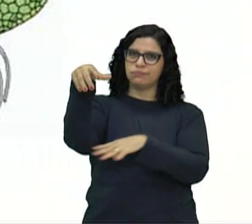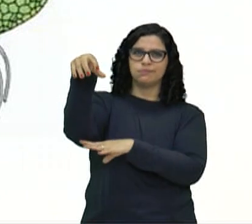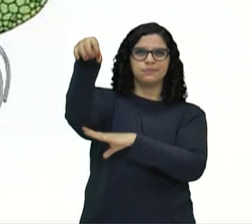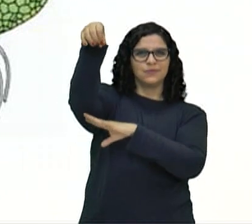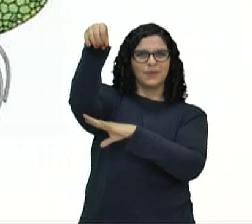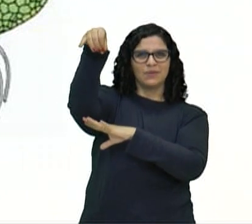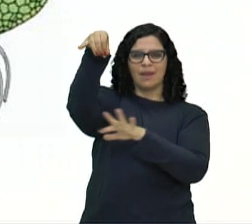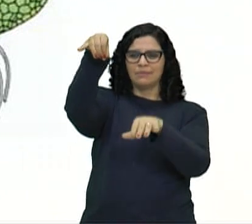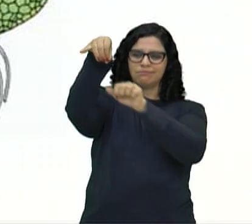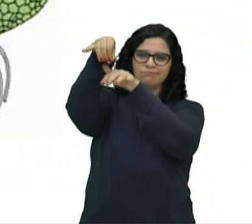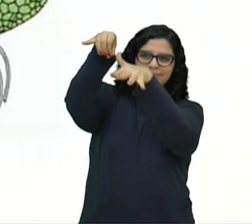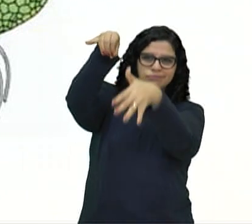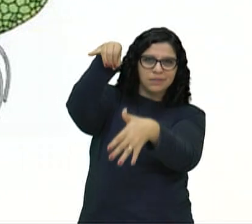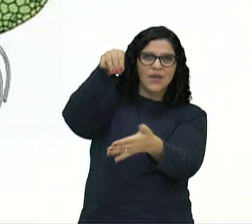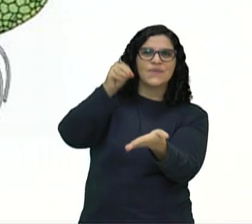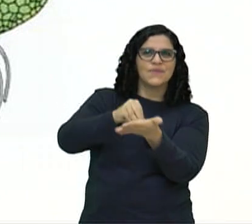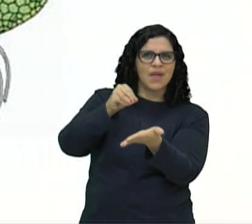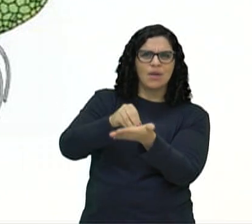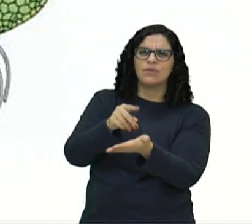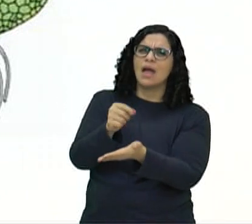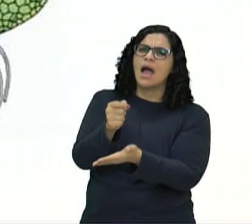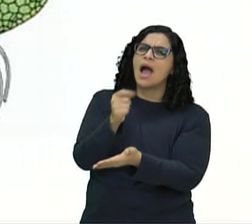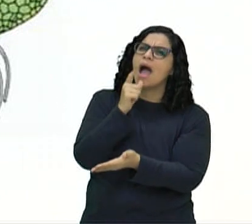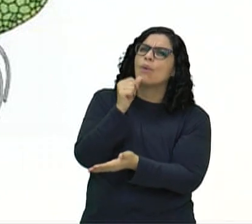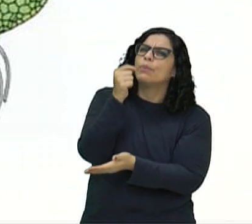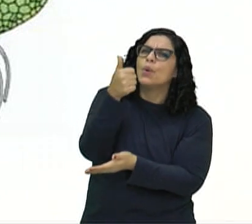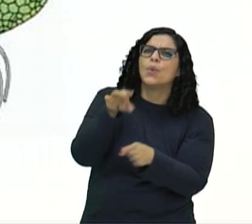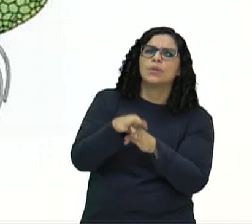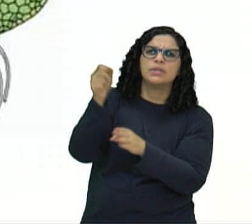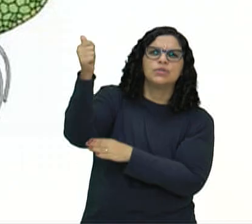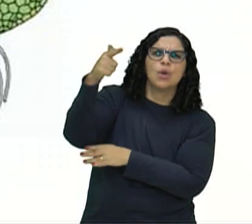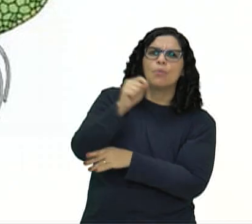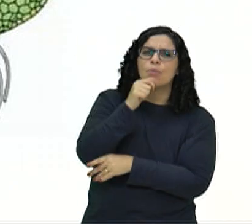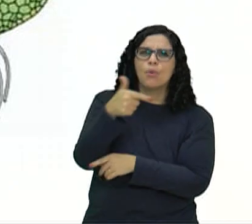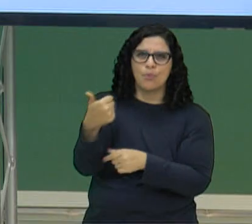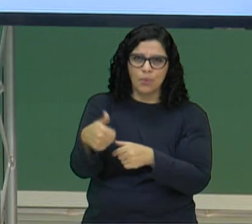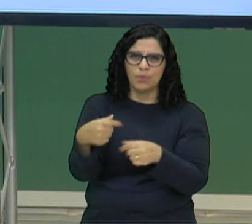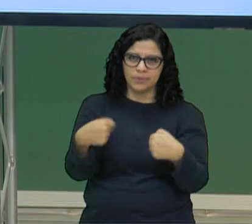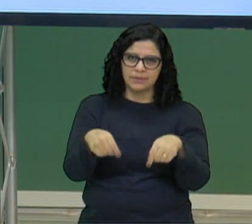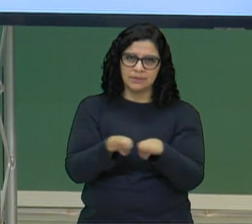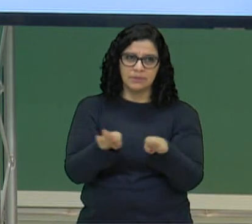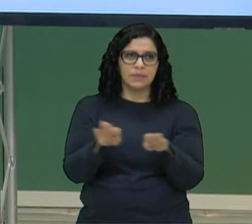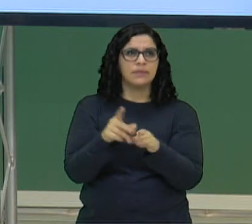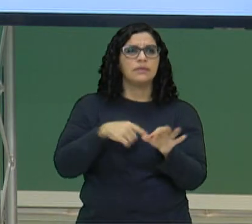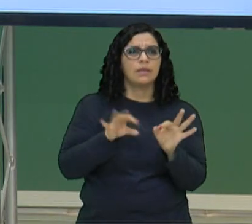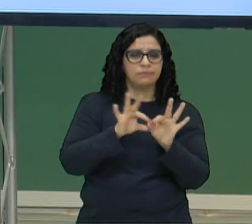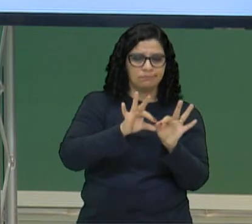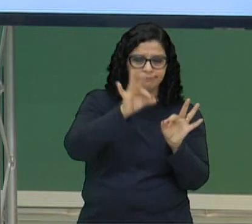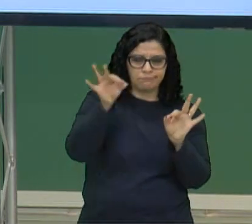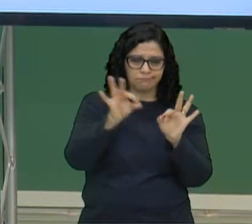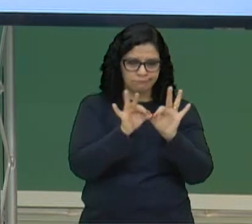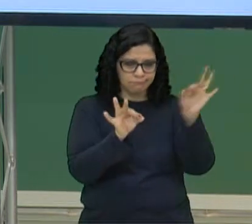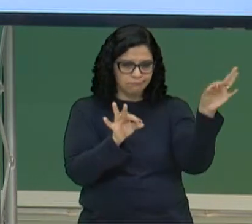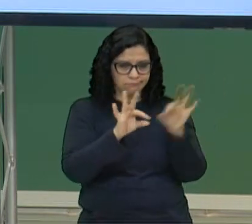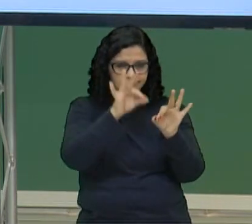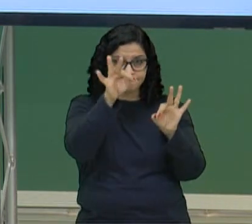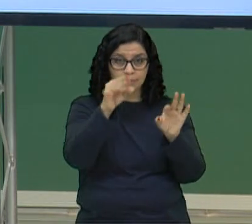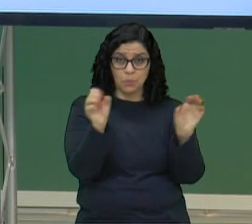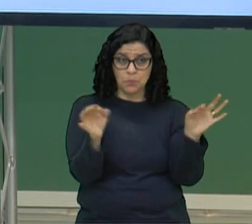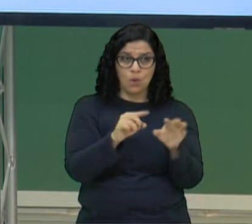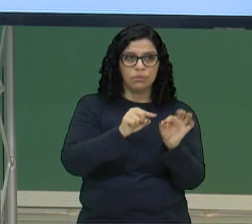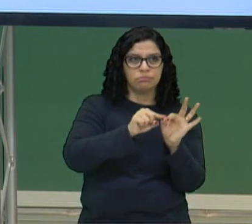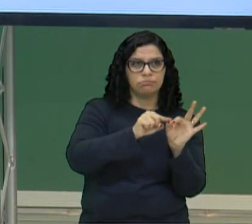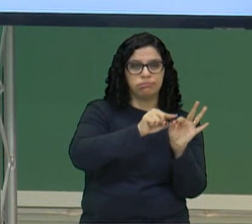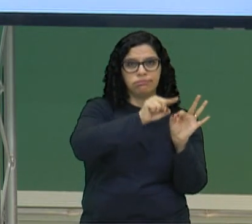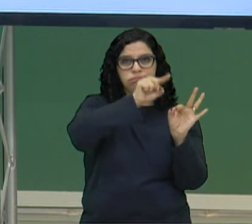bonita, pouco exigente com água, pouco exigente com luz. Tá bom? O que acontece? Vai ter os ramos crescendo, esses ramos vão